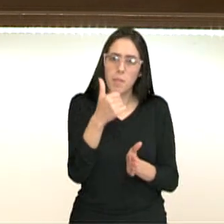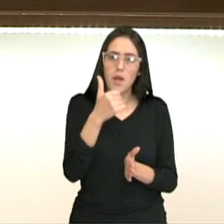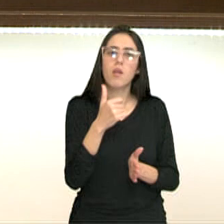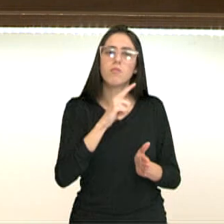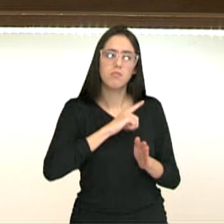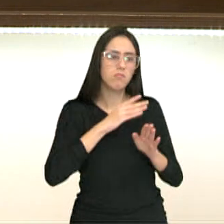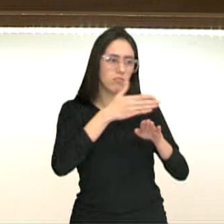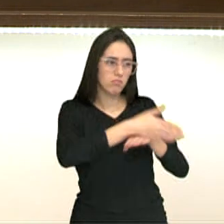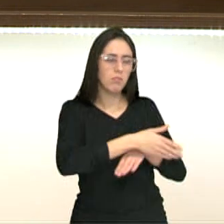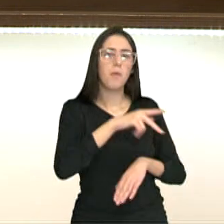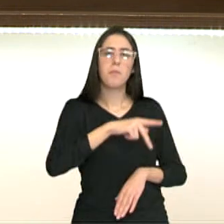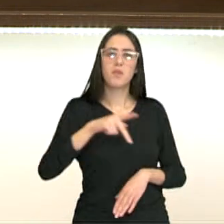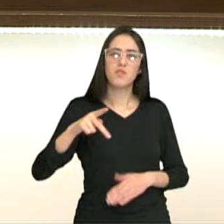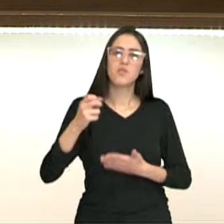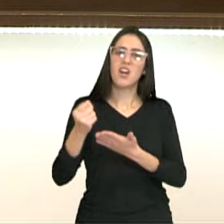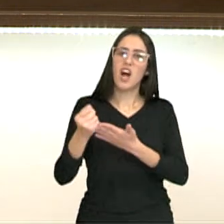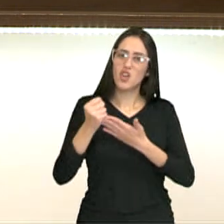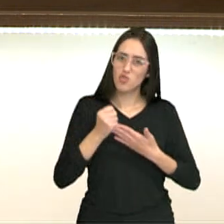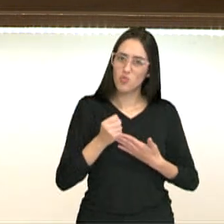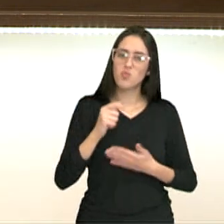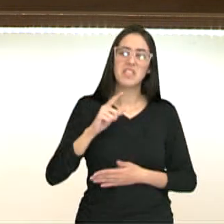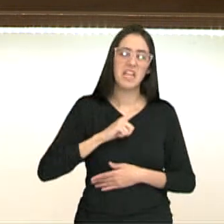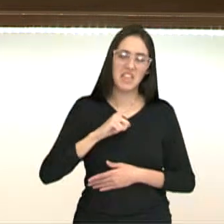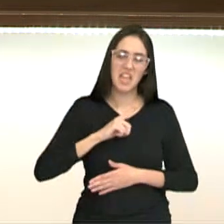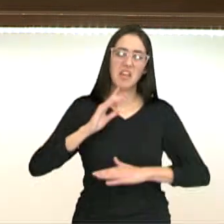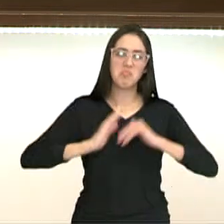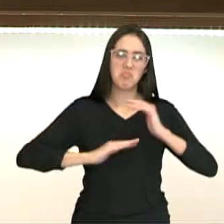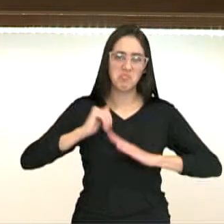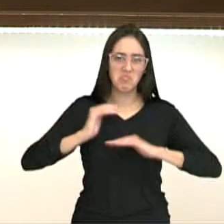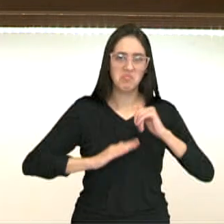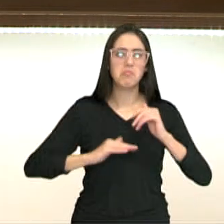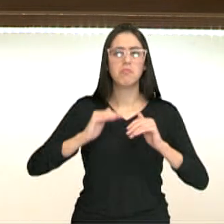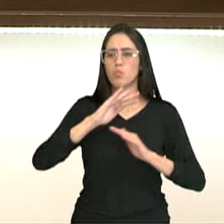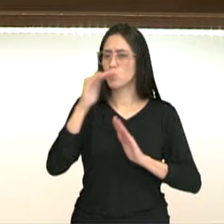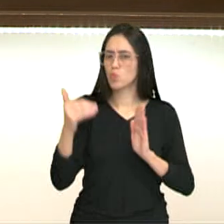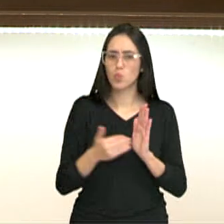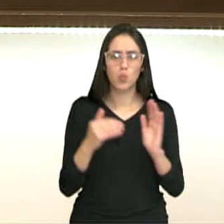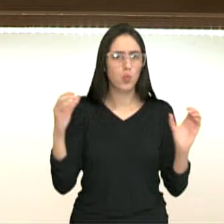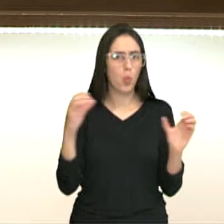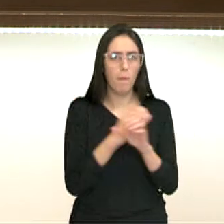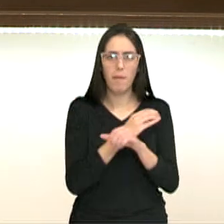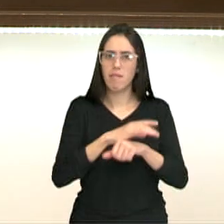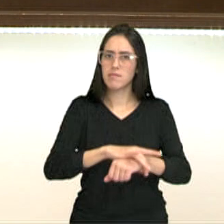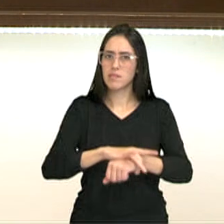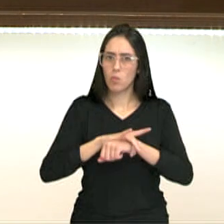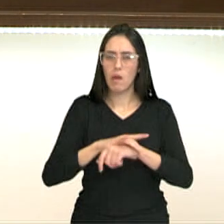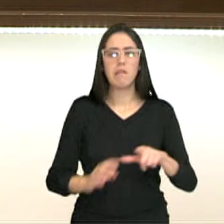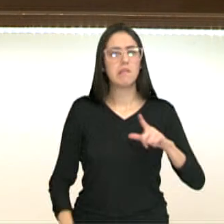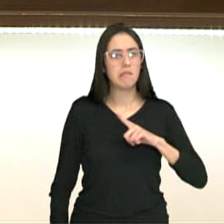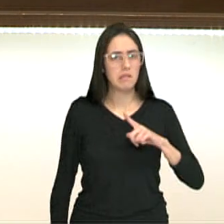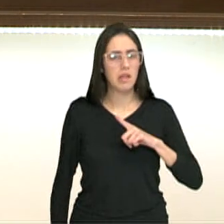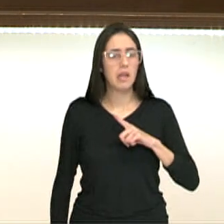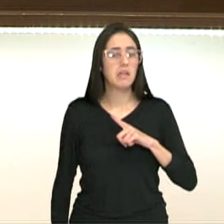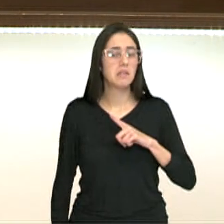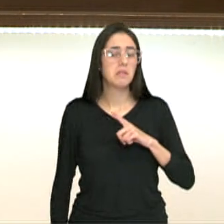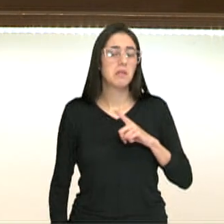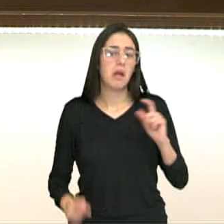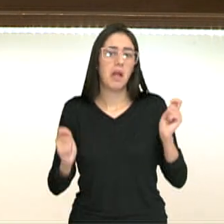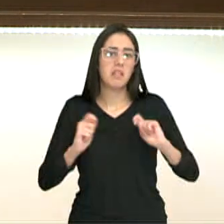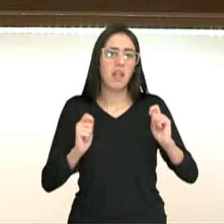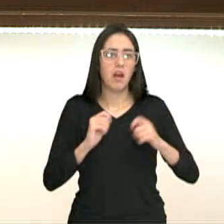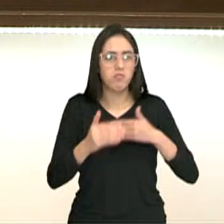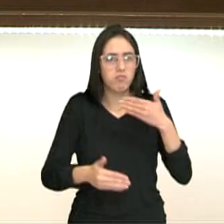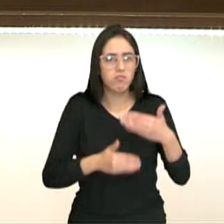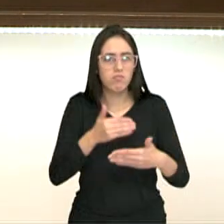ter professores, instrutores capacitados, todo o equipamento de segurança necessário e vocês conseguem começar